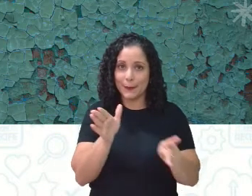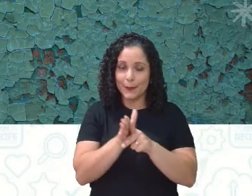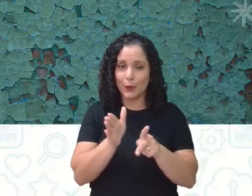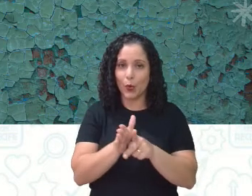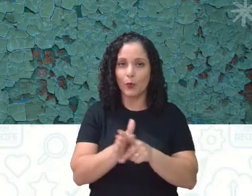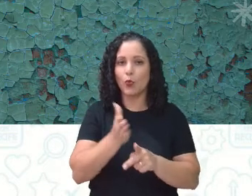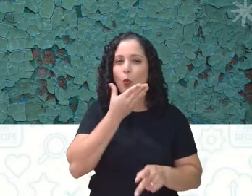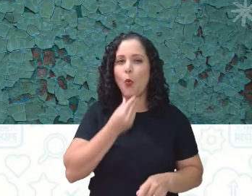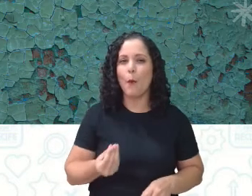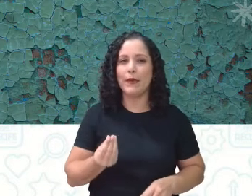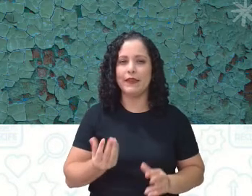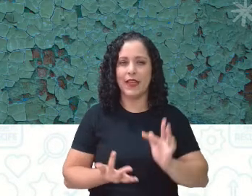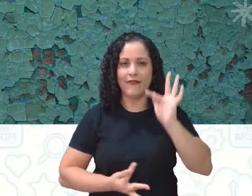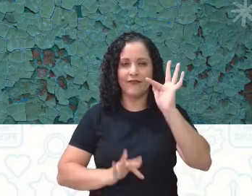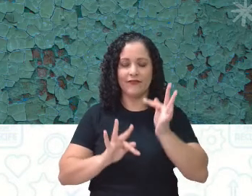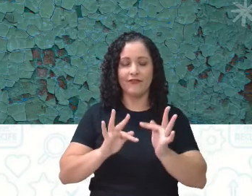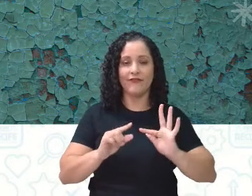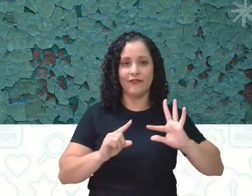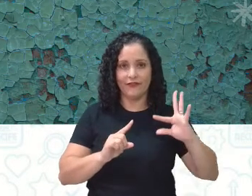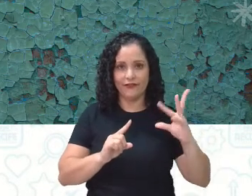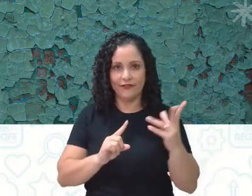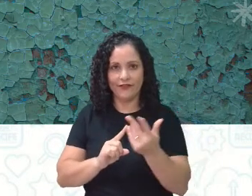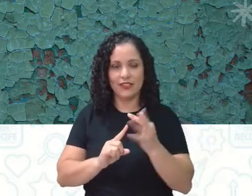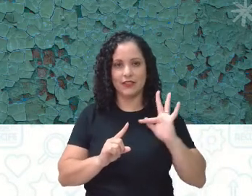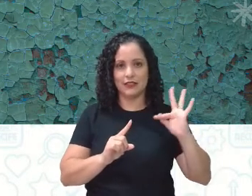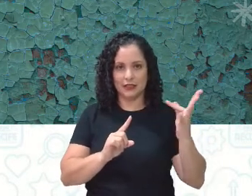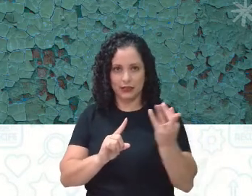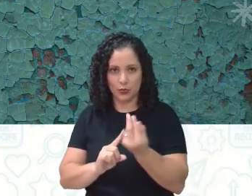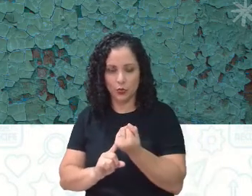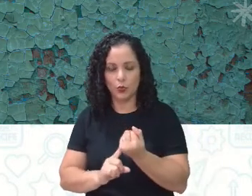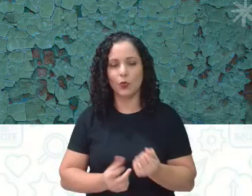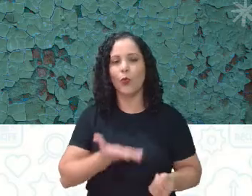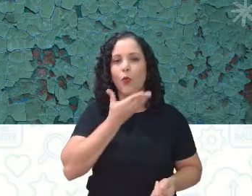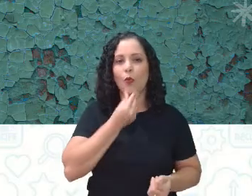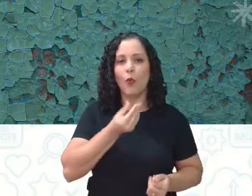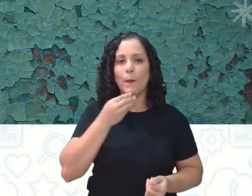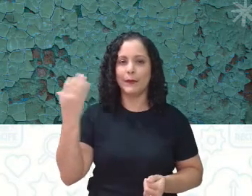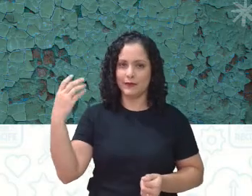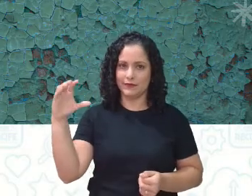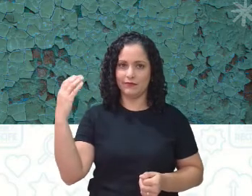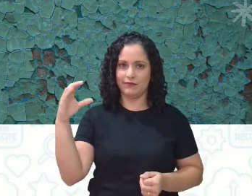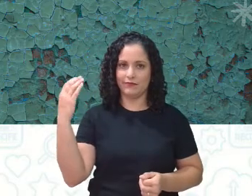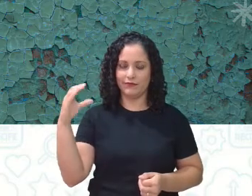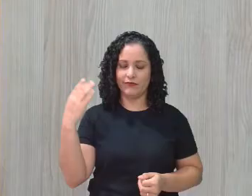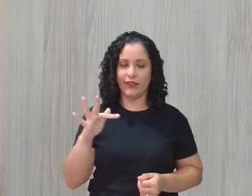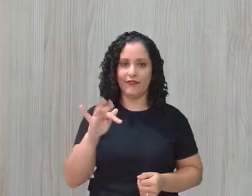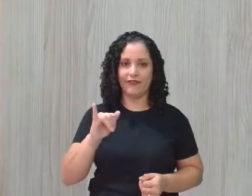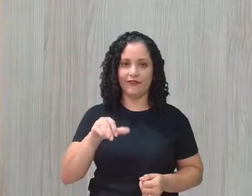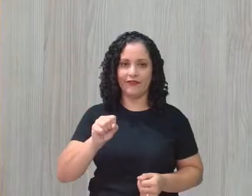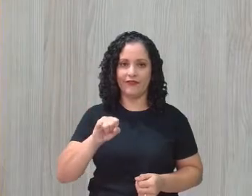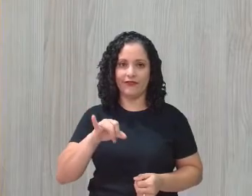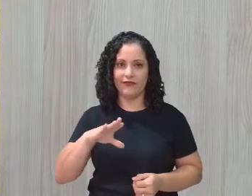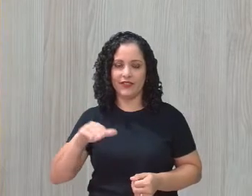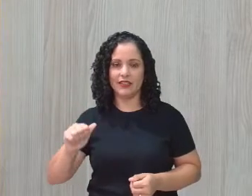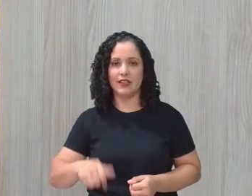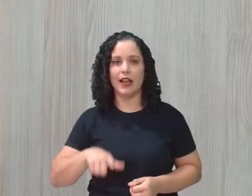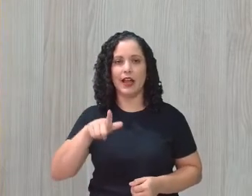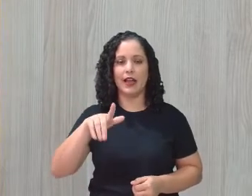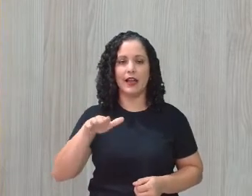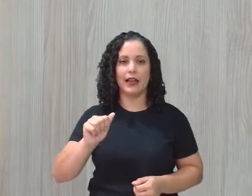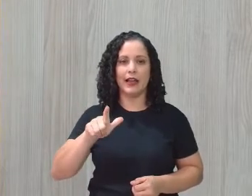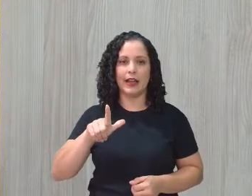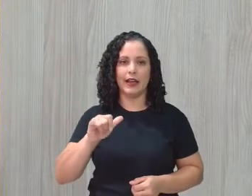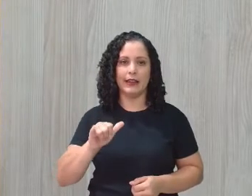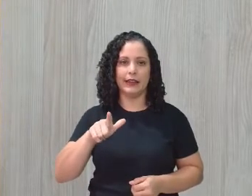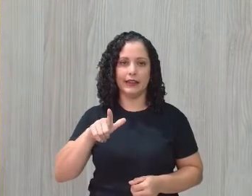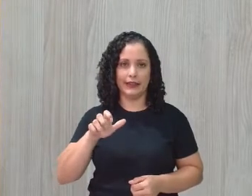o cientista, aí o Galileu Galilei, não é isso? Galileu Galilei, justamente, que vai dar... Ele vai transitar, né? Que antigamente o